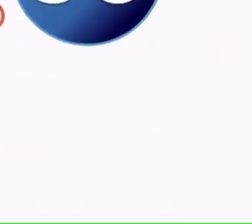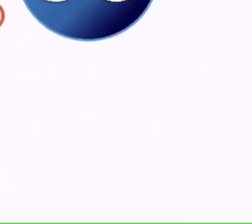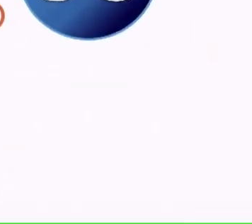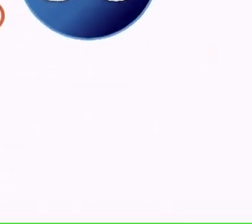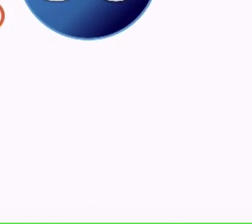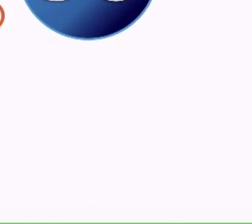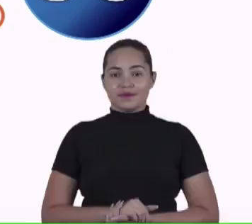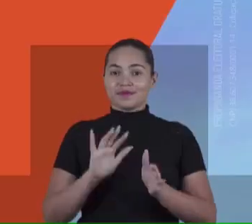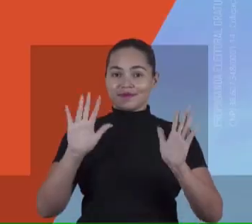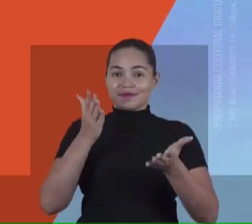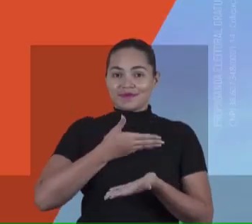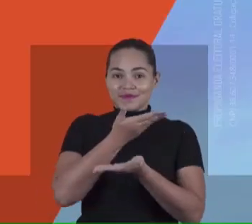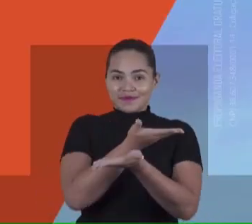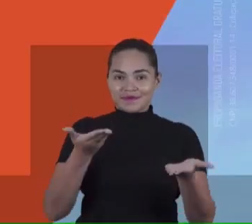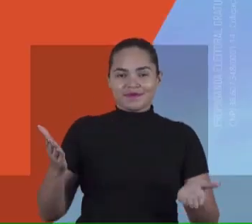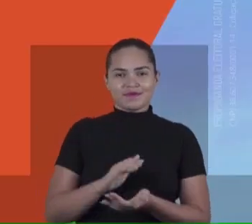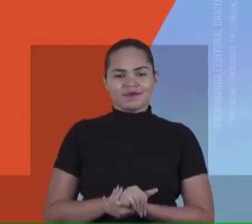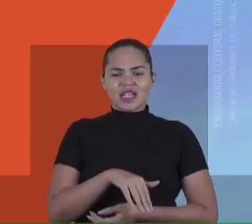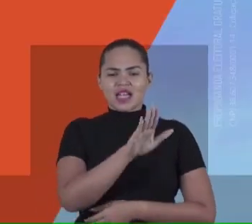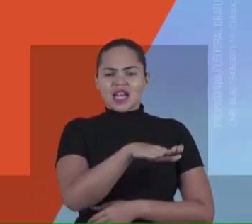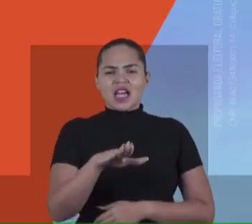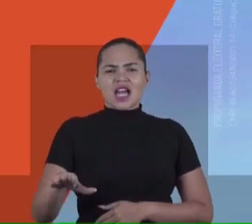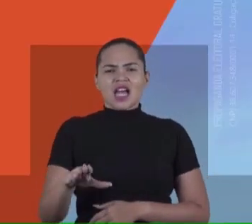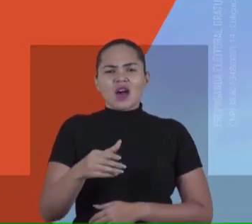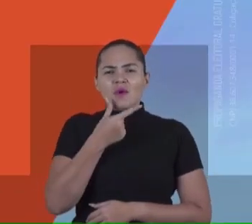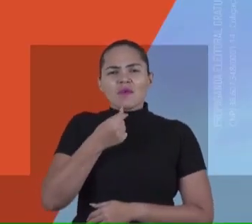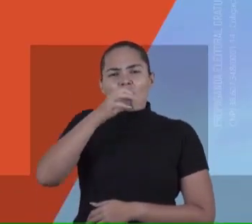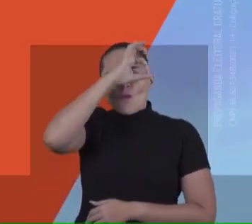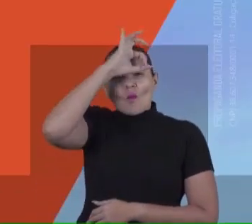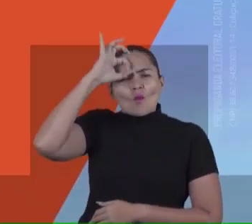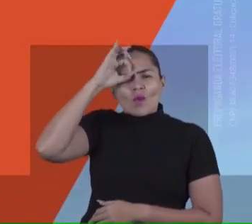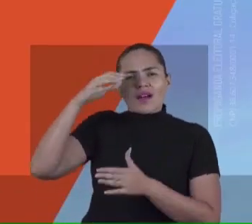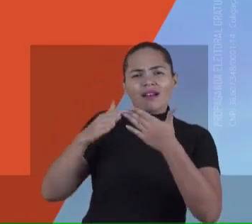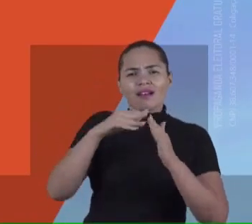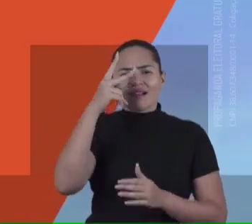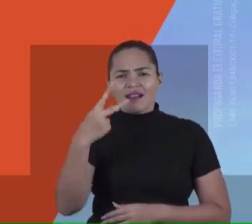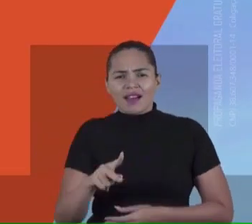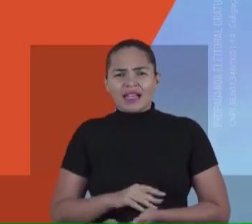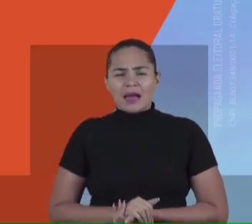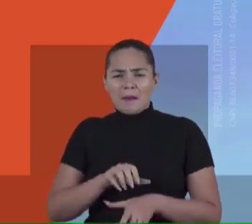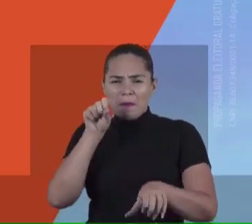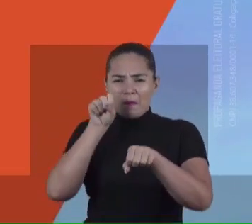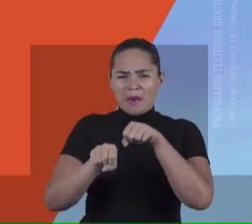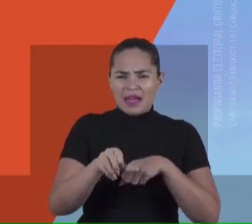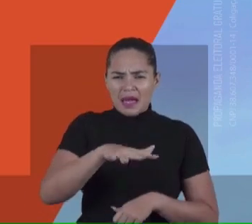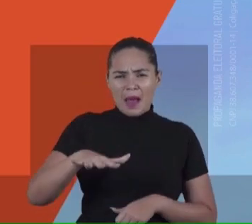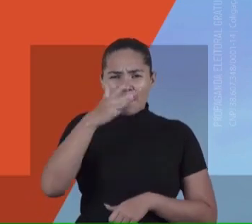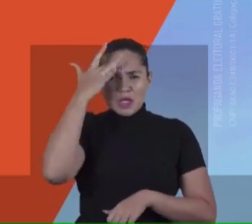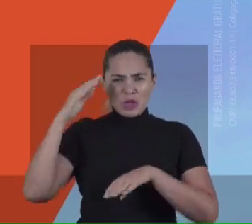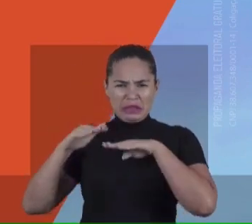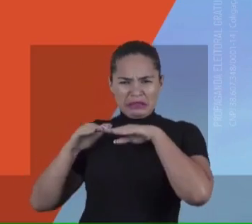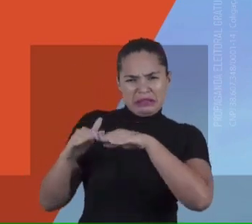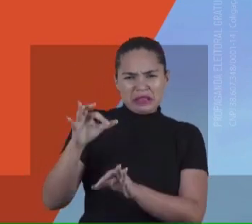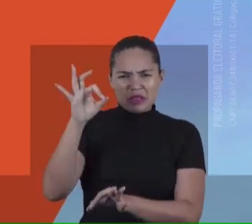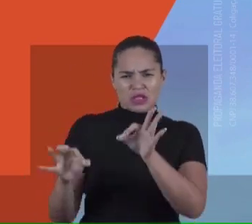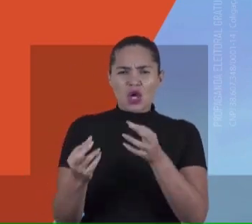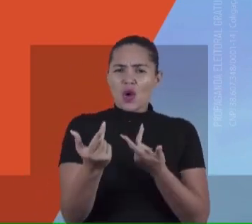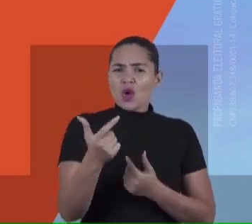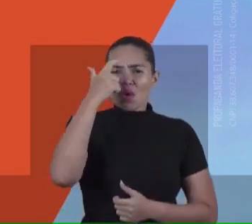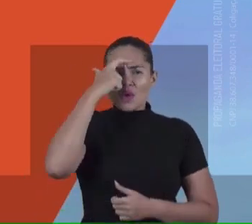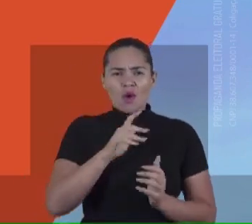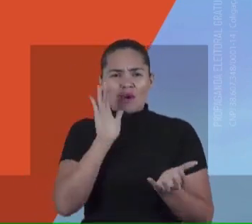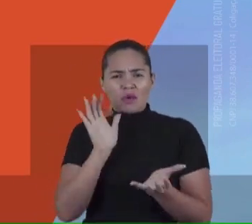Programa Vitor Valim. Olá, meus amigos. Quando um garoto inocente da periferia morre assassinado, ele